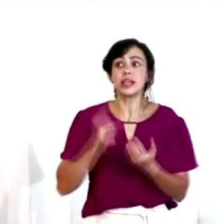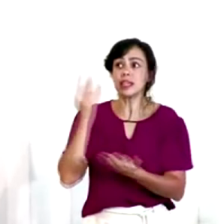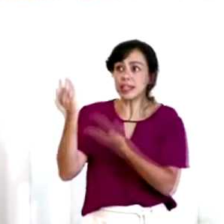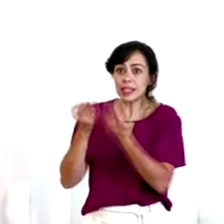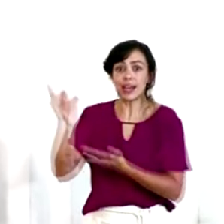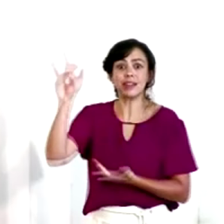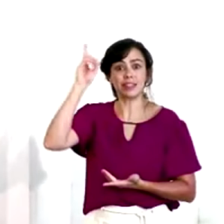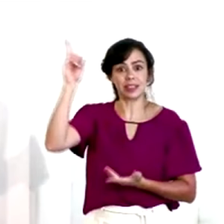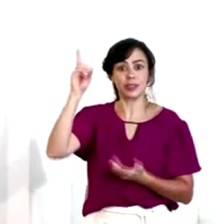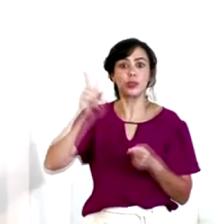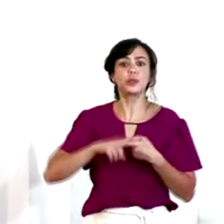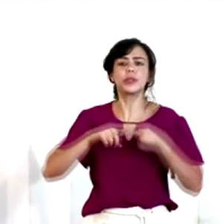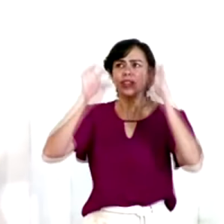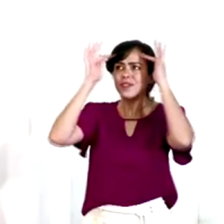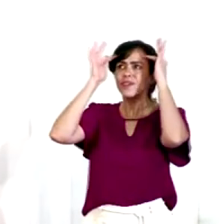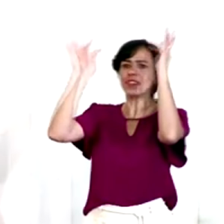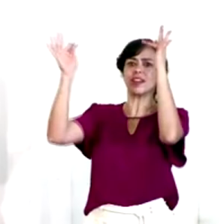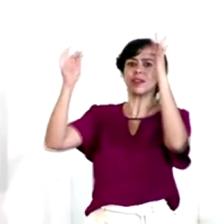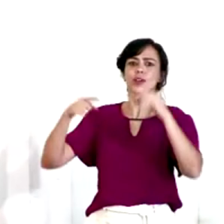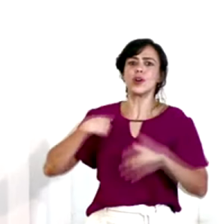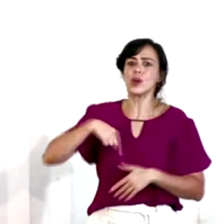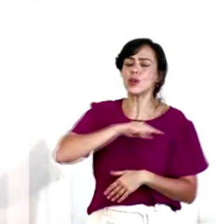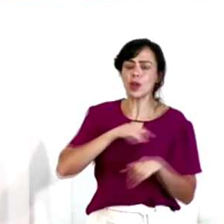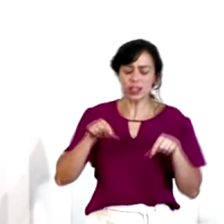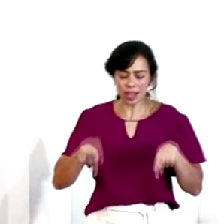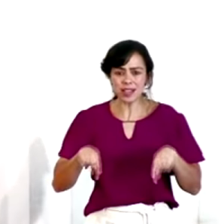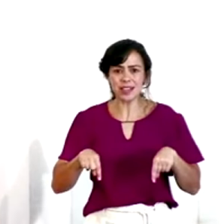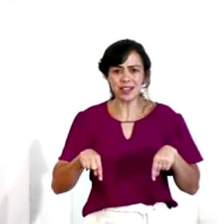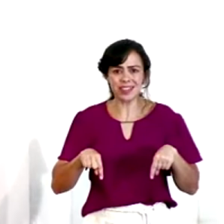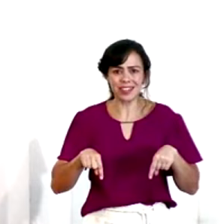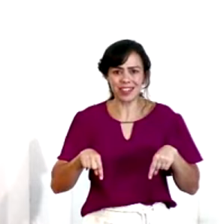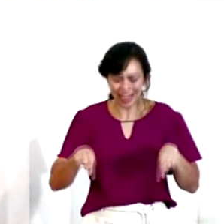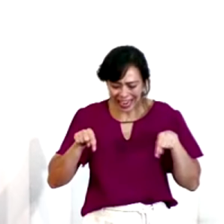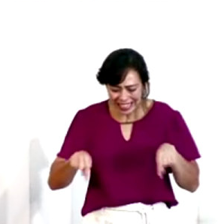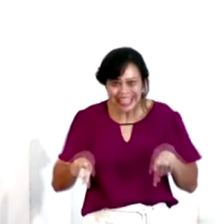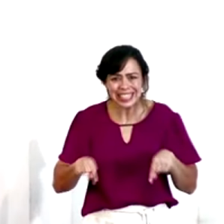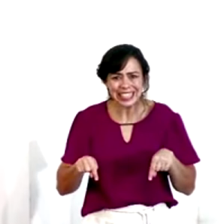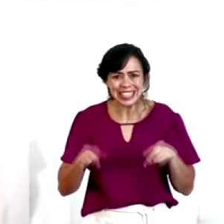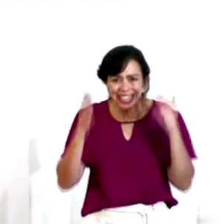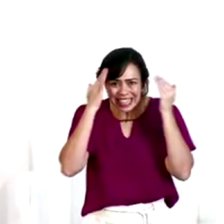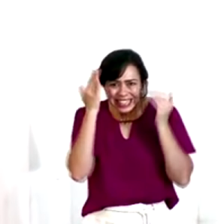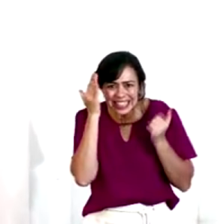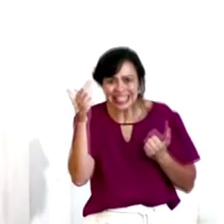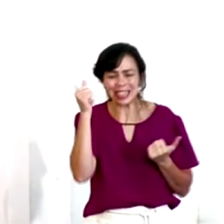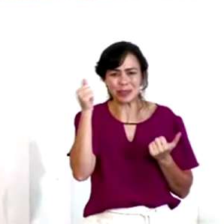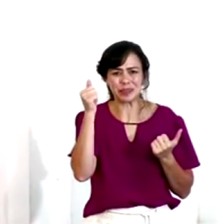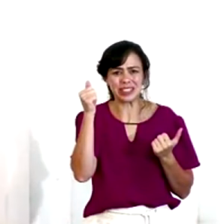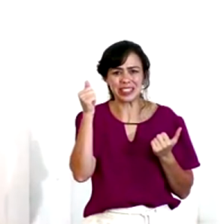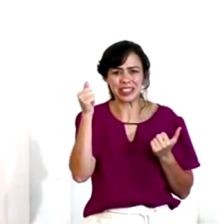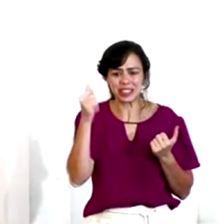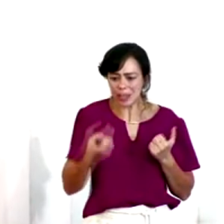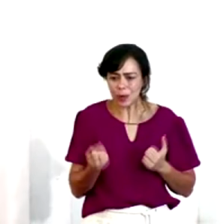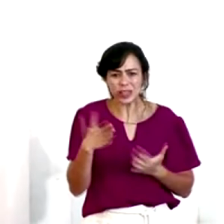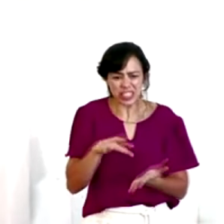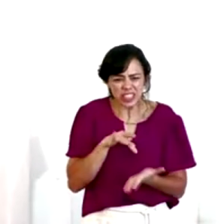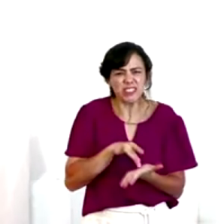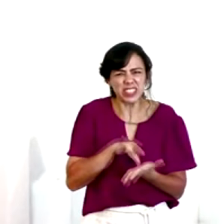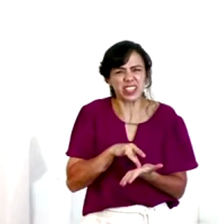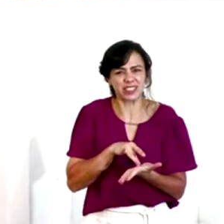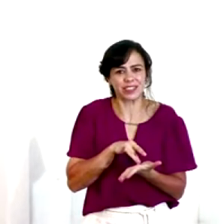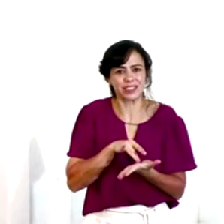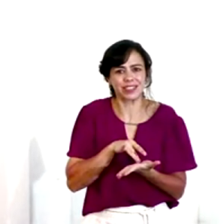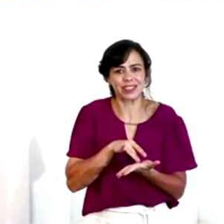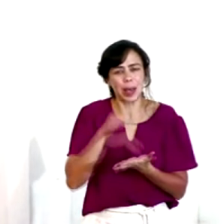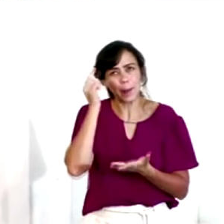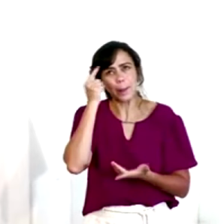Esse texto nos traz para o chão da realidade, porque por muitas vezes nós